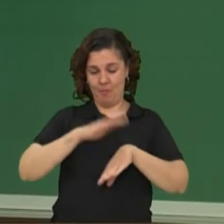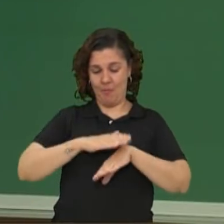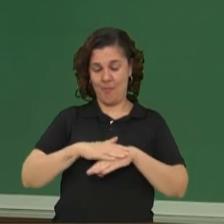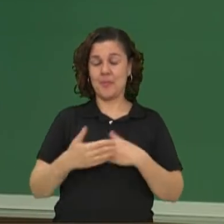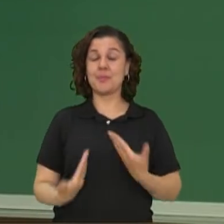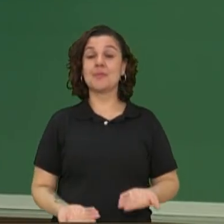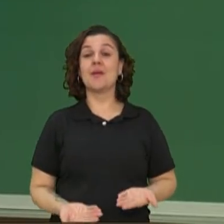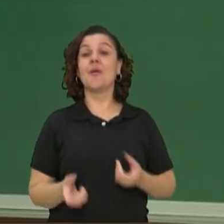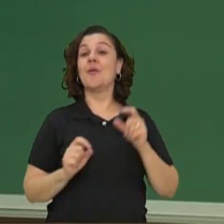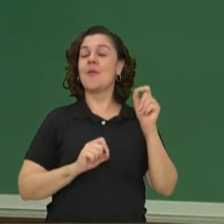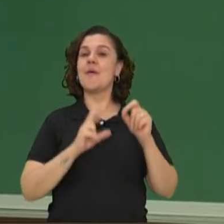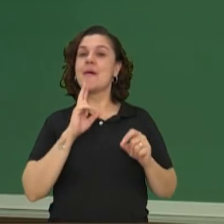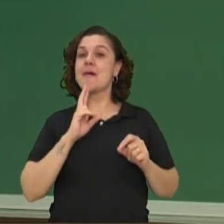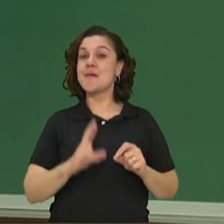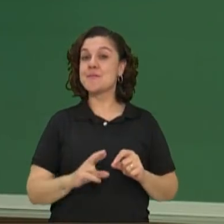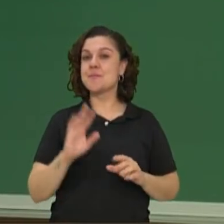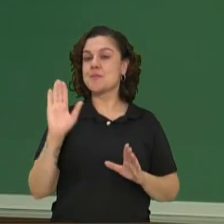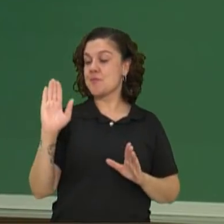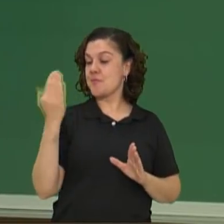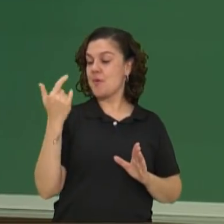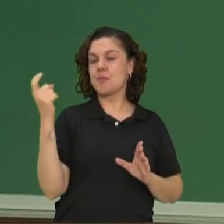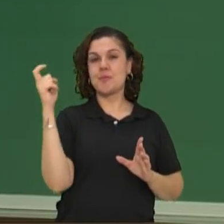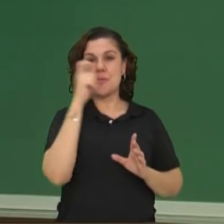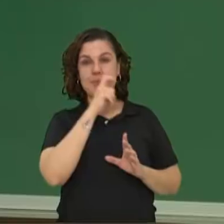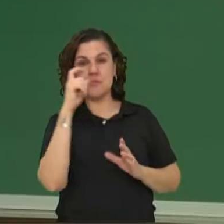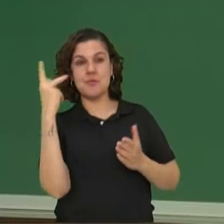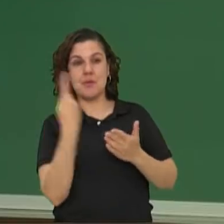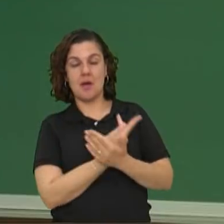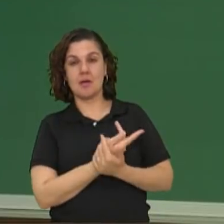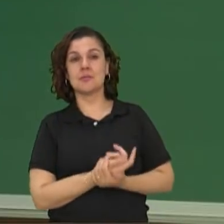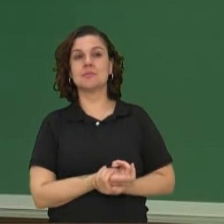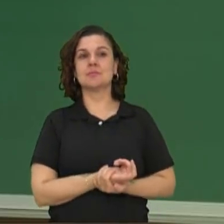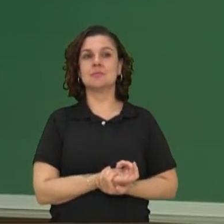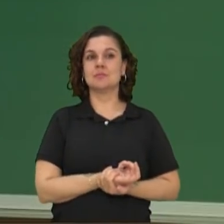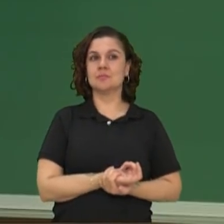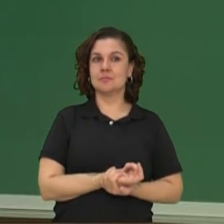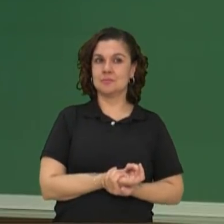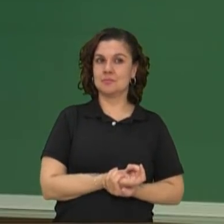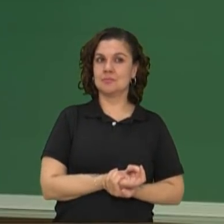lá. Qual que seria a resposta falsa ou qual que seria a verdadeira?